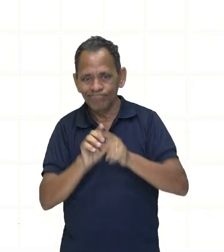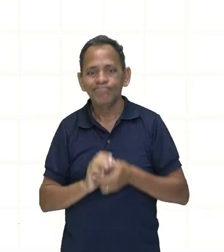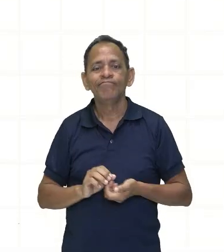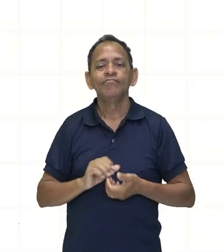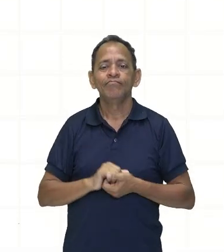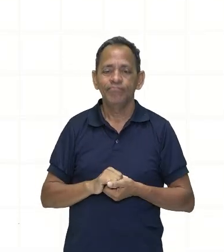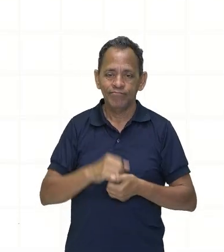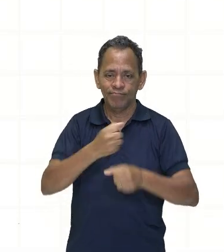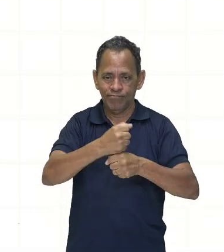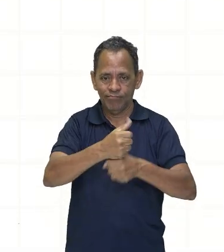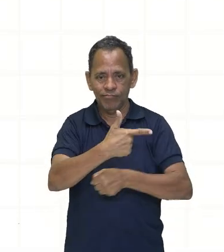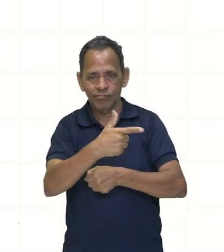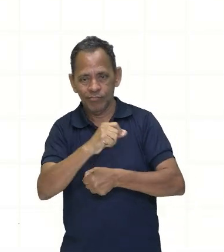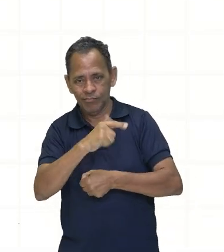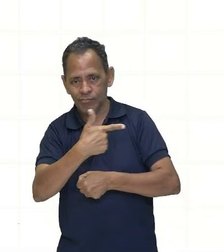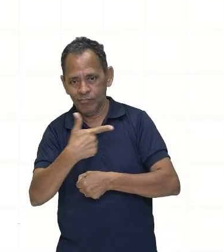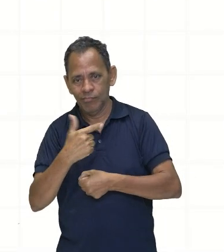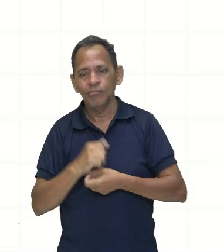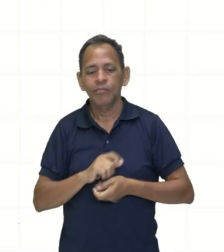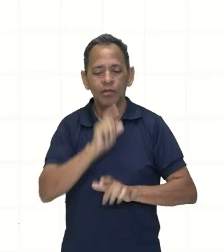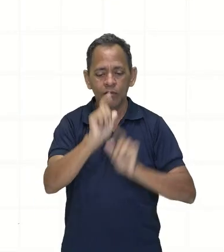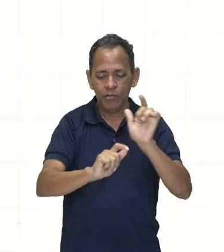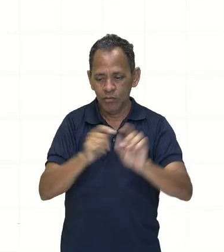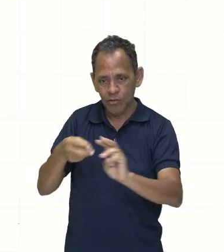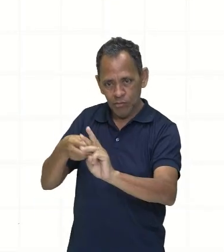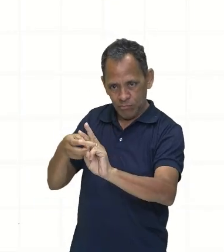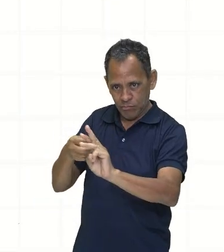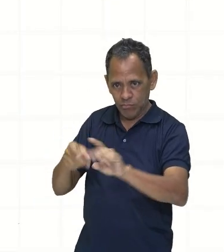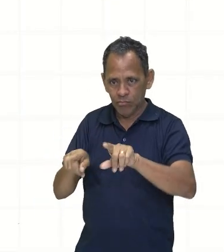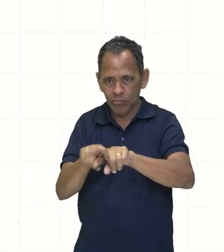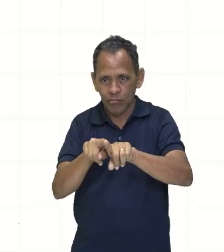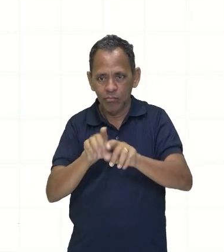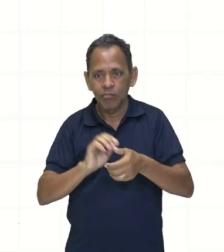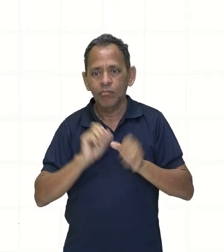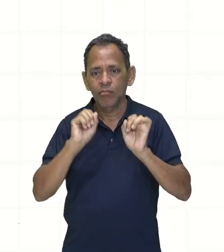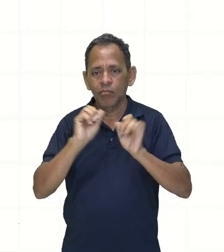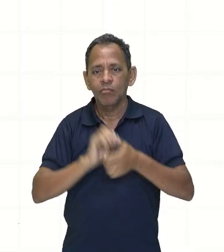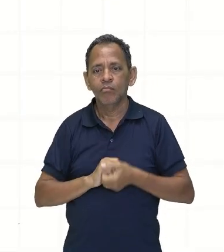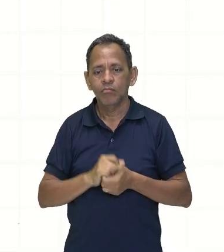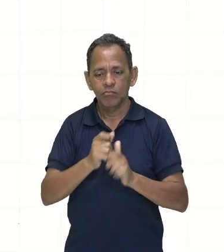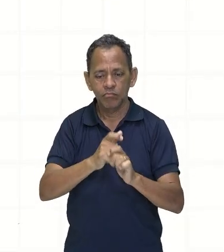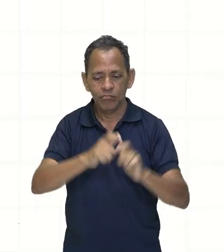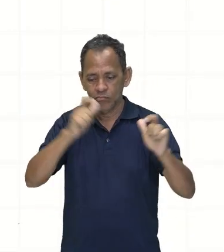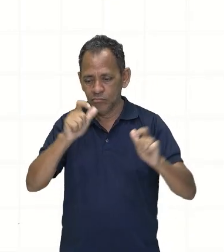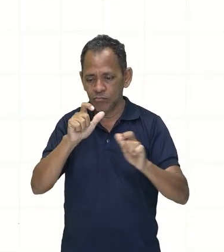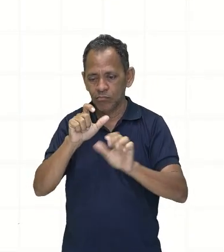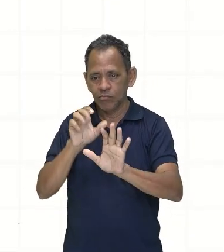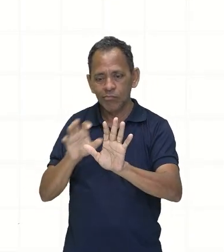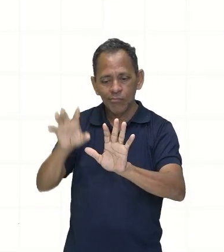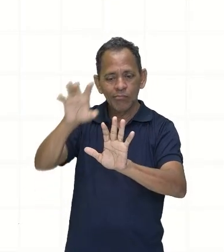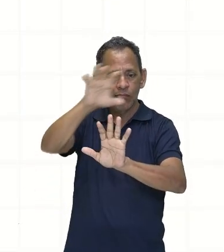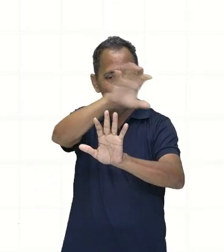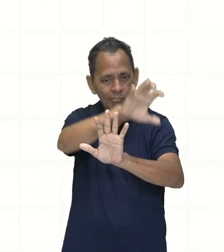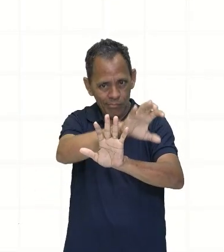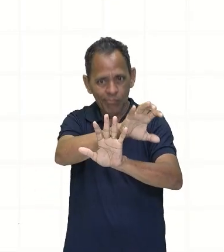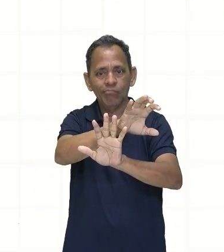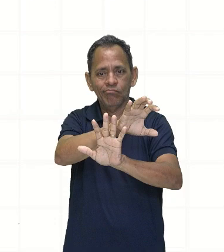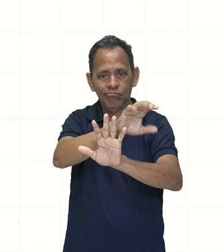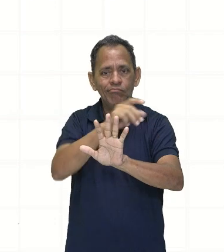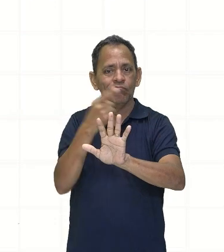nós temos, olha, a população indígena, né, por grandes regiões, como nós podemos